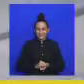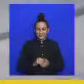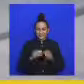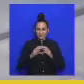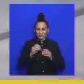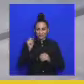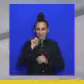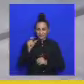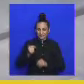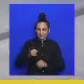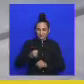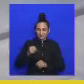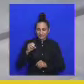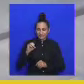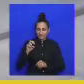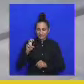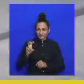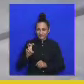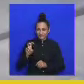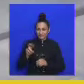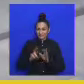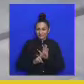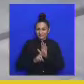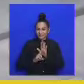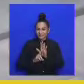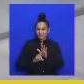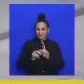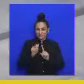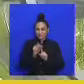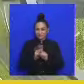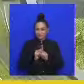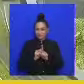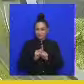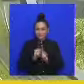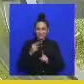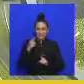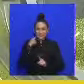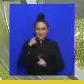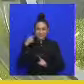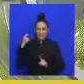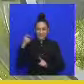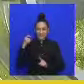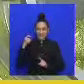Bola azul número 05, que corresponde ao mês de maio.